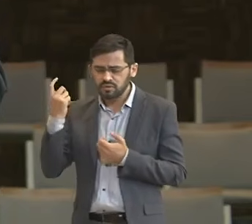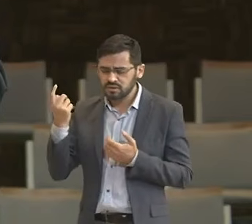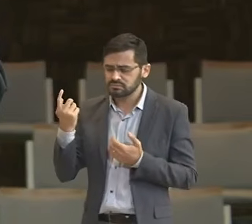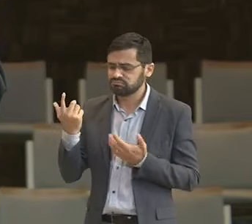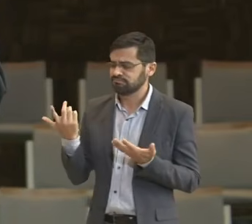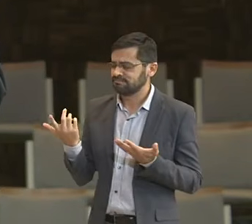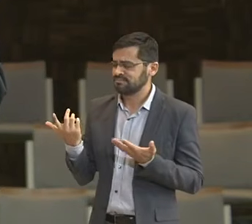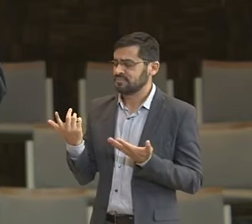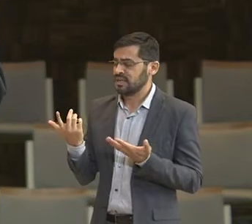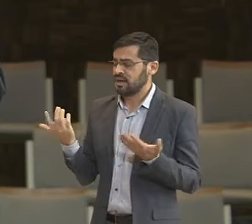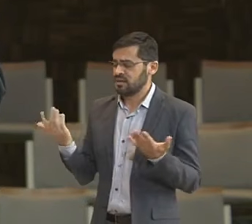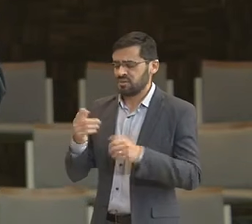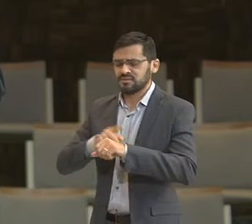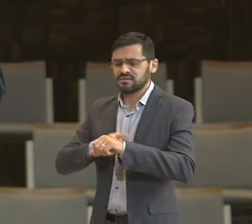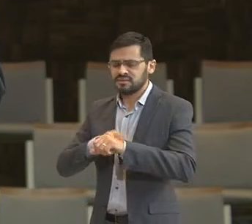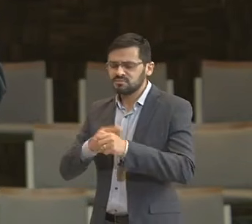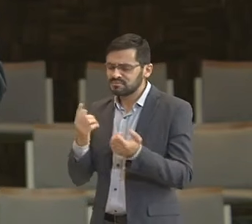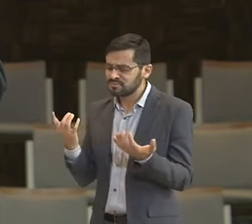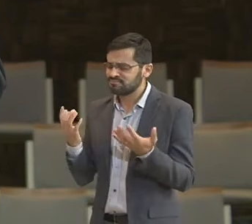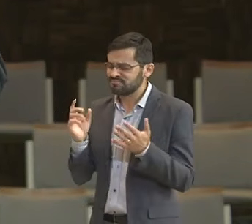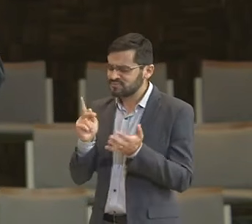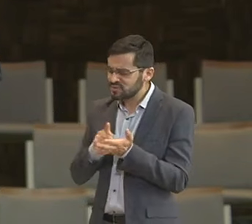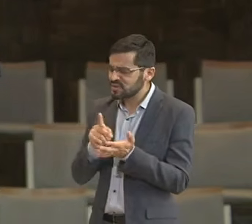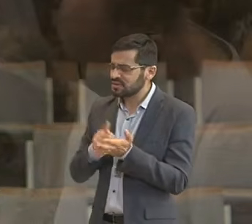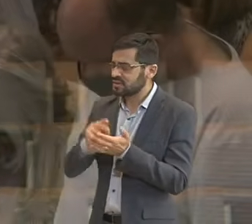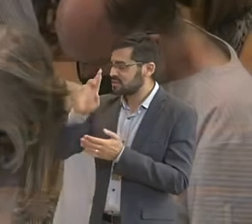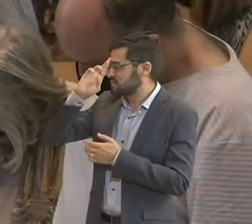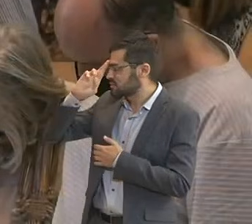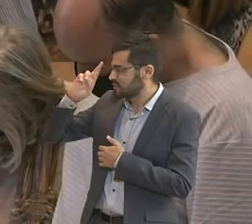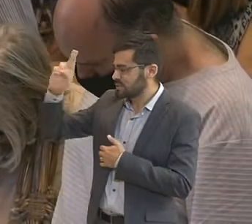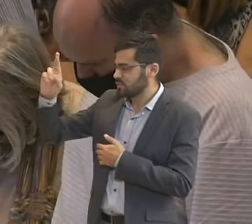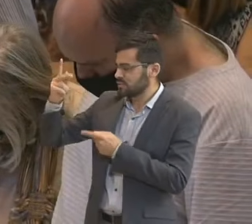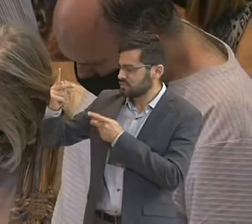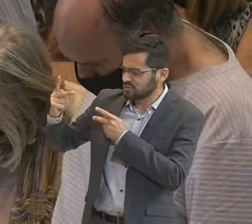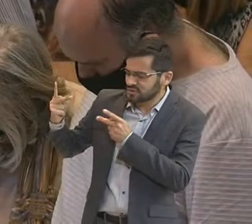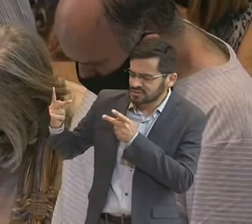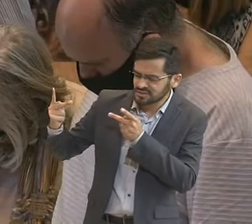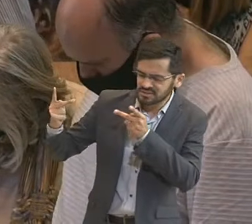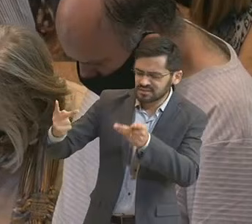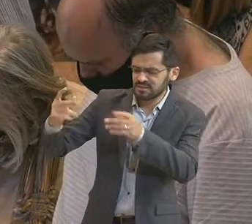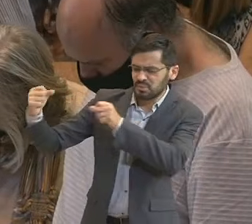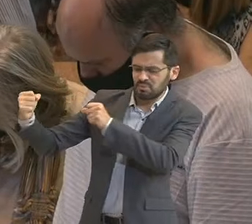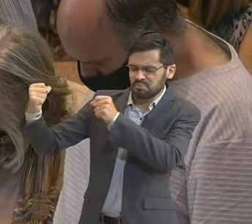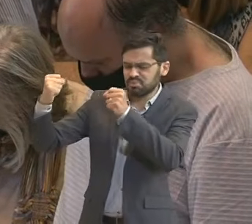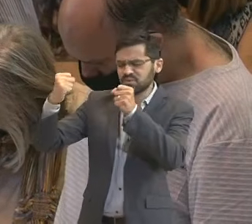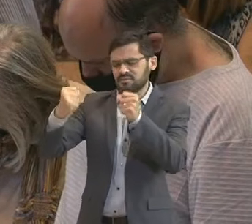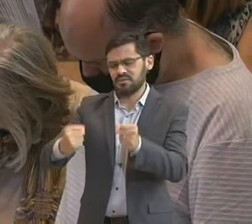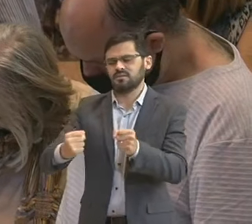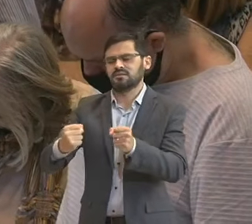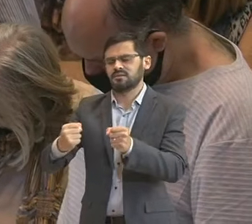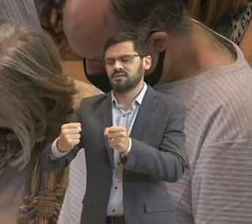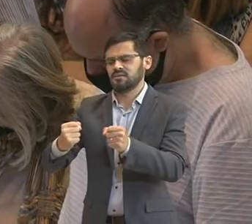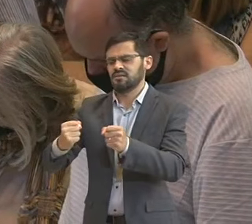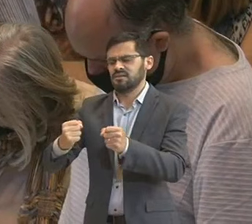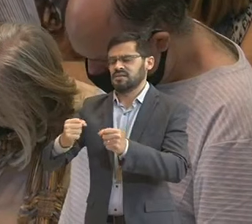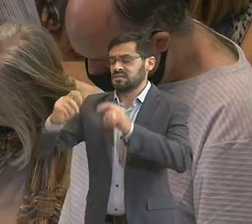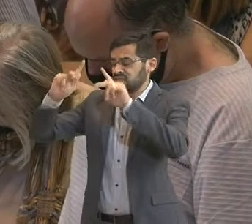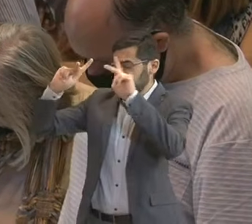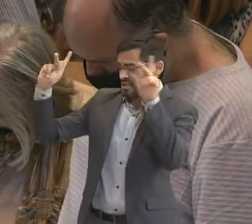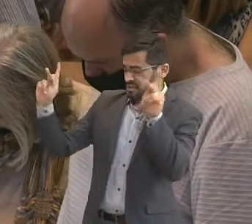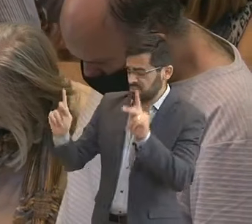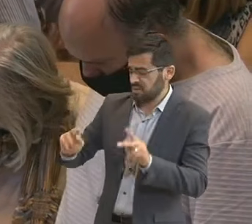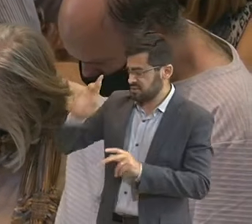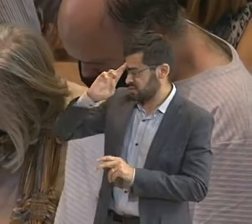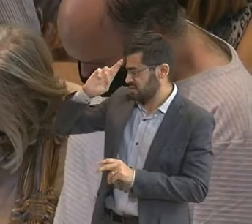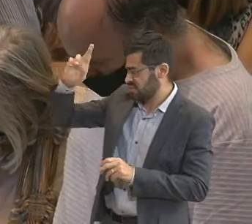ó Pai, que essa seja a hora, Pai, em que o Senhor vai visitá-los poderosamente e que a paz do